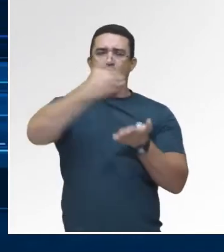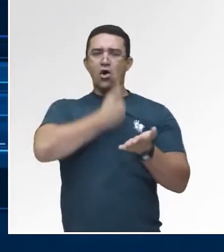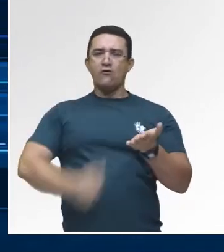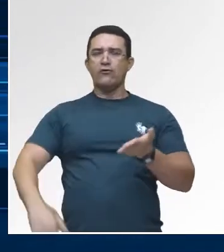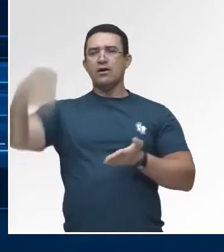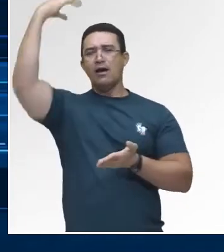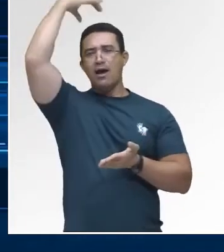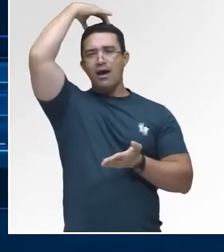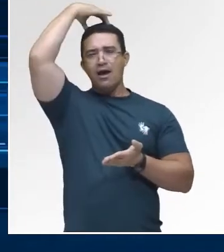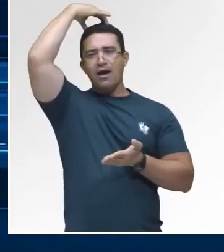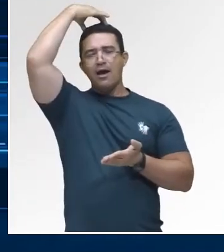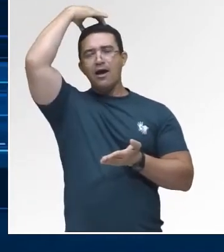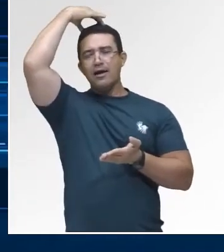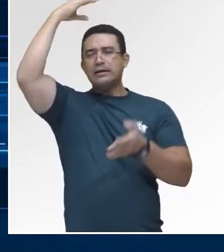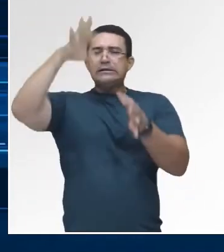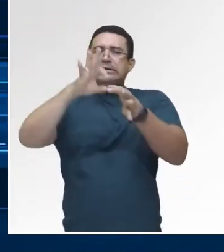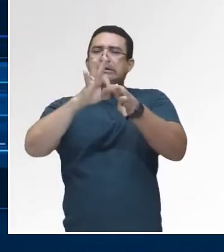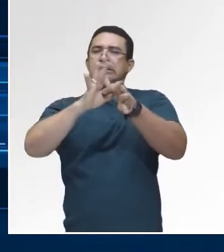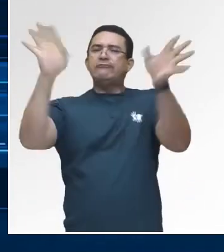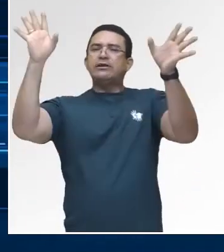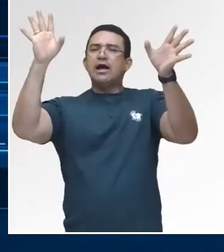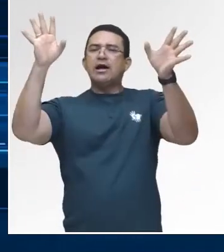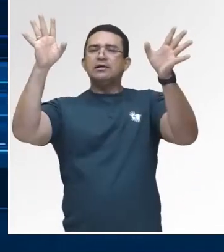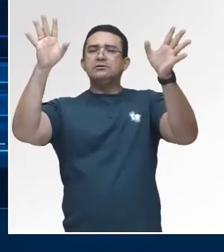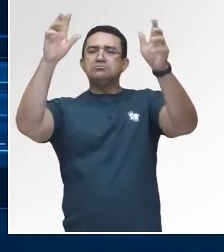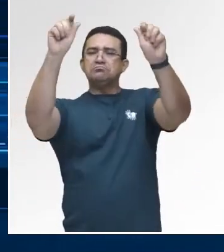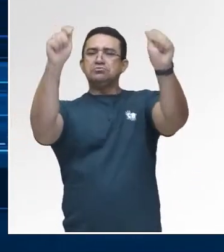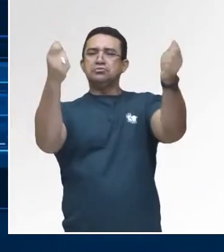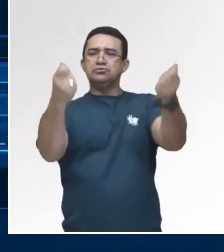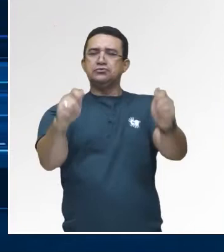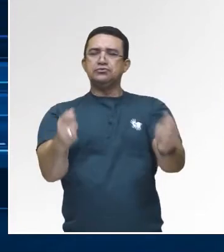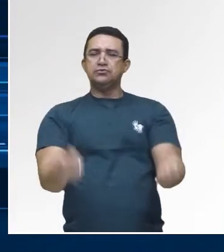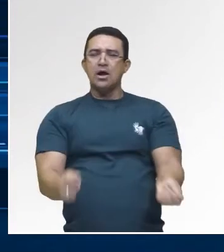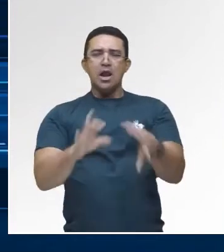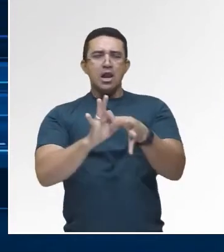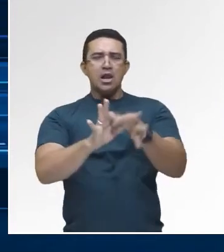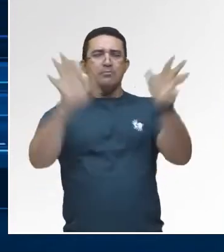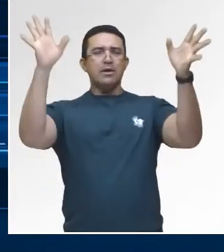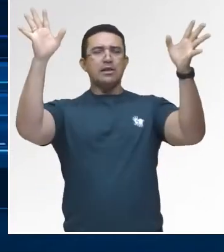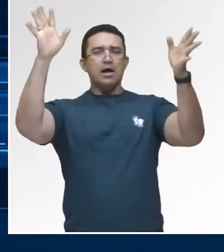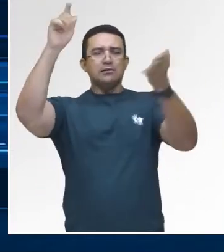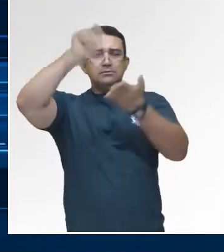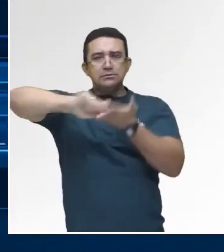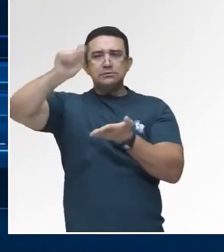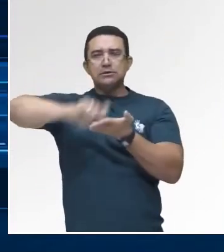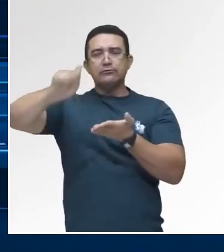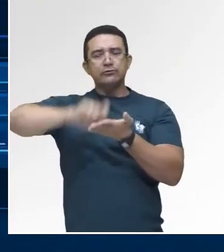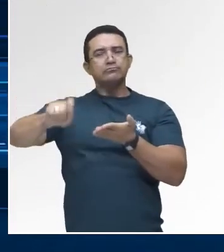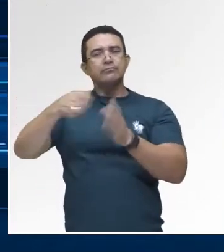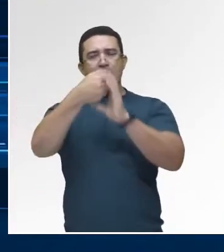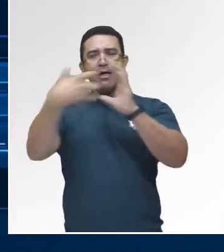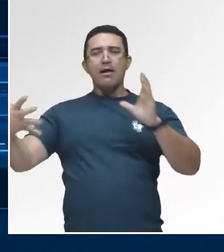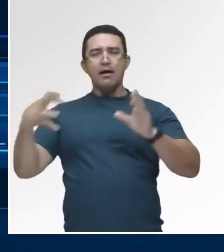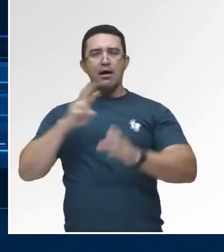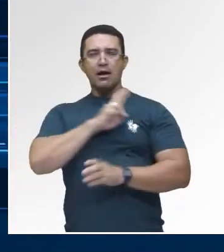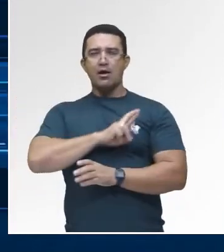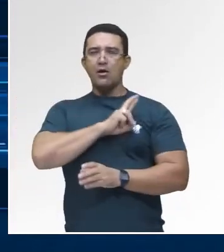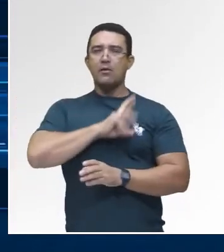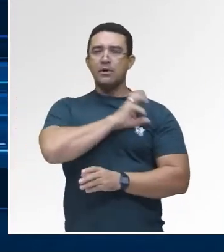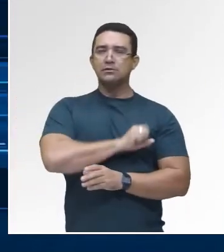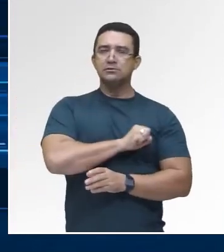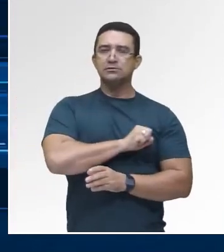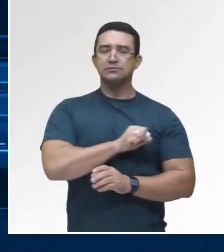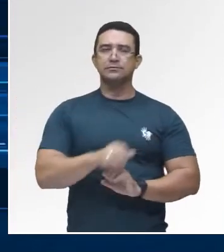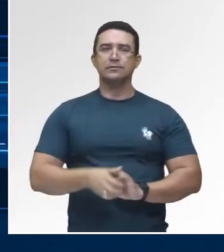liberdade de forma, liberdade de escrever, essa é uma das características do romantismo. Então vamos prosseguindo, olha só. Então